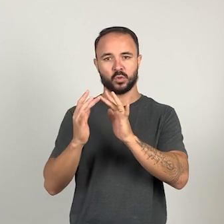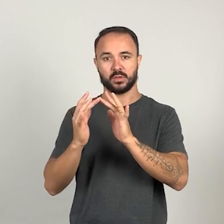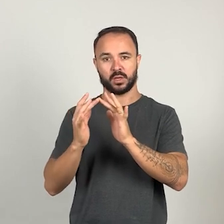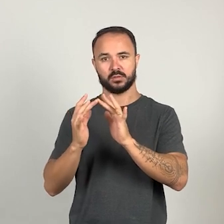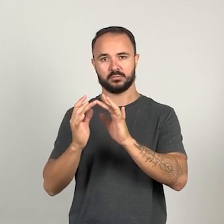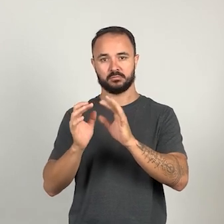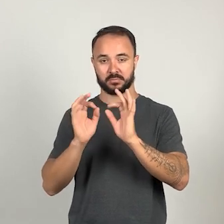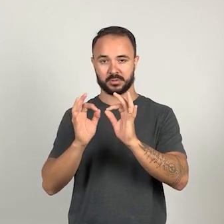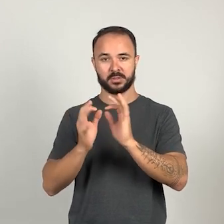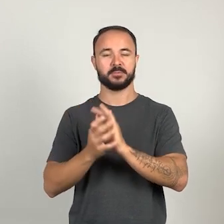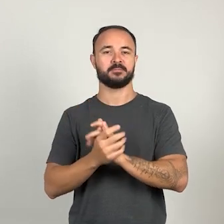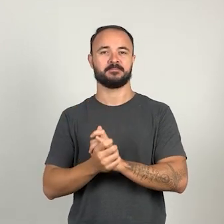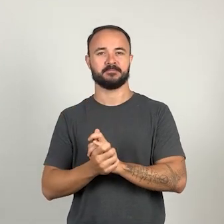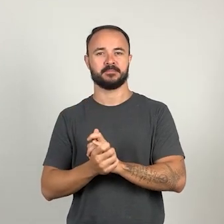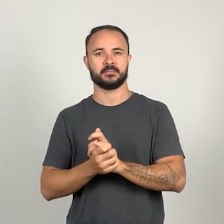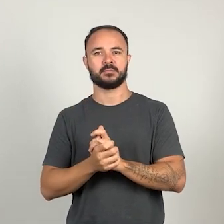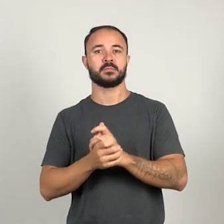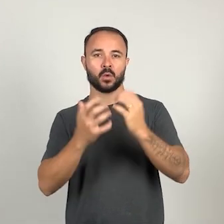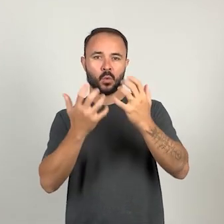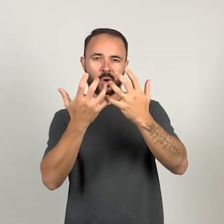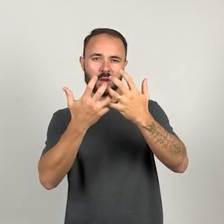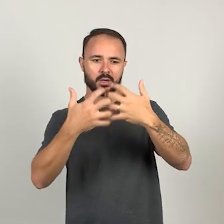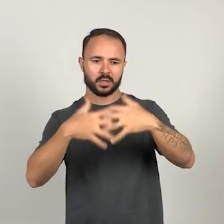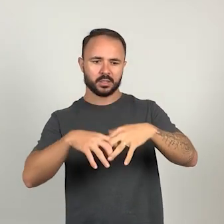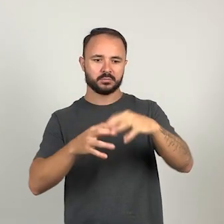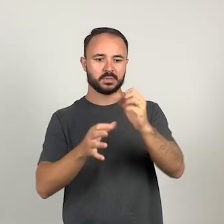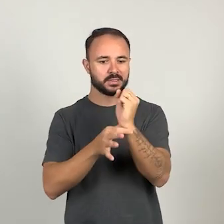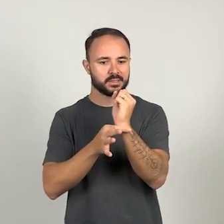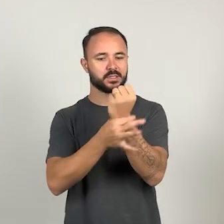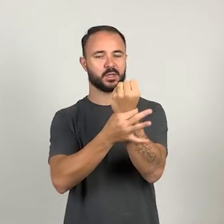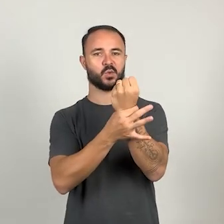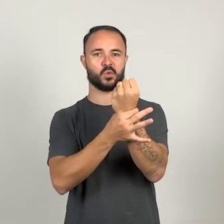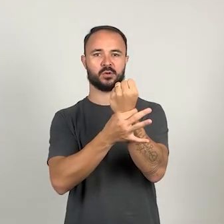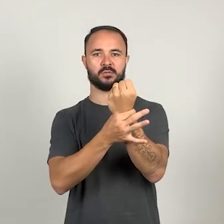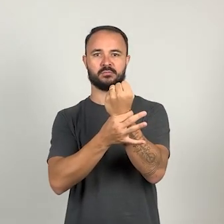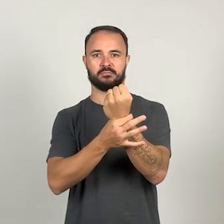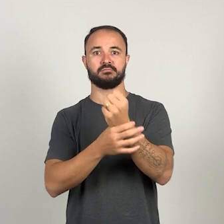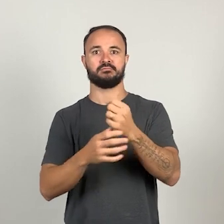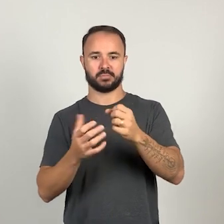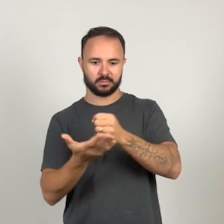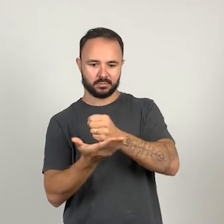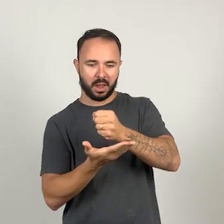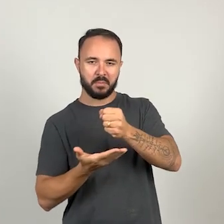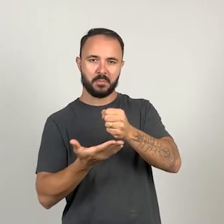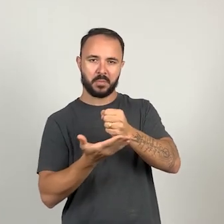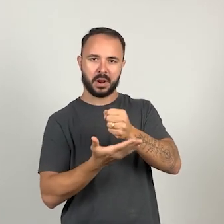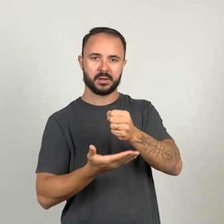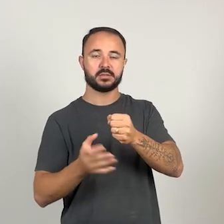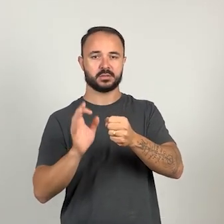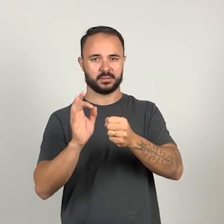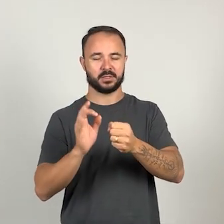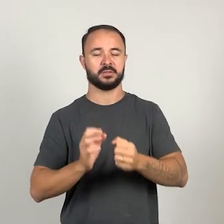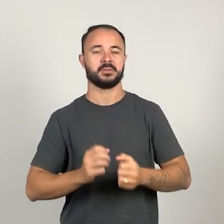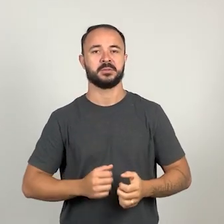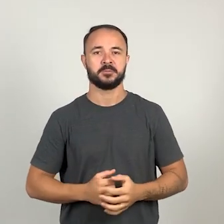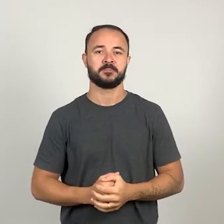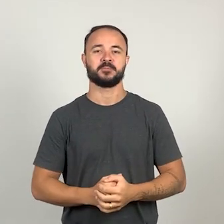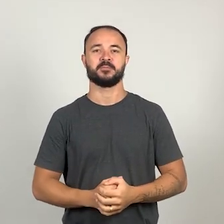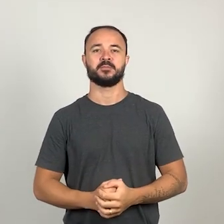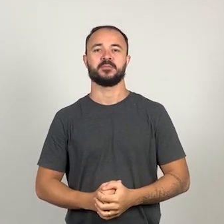eixos, juntamente com as engrenagens, vão acabar prendendo a última engrenagem de baixo do sistema, que tem 36